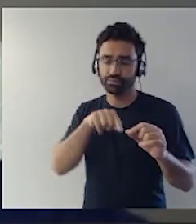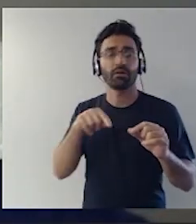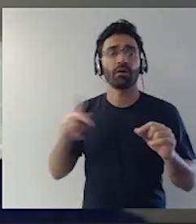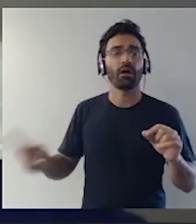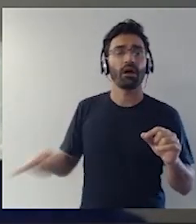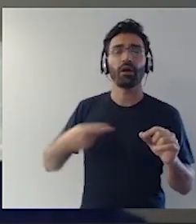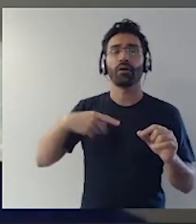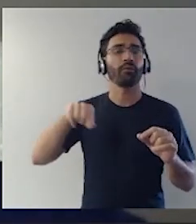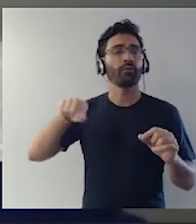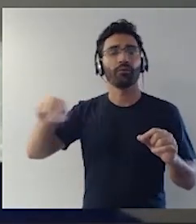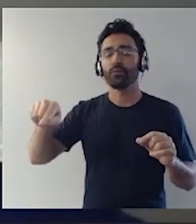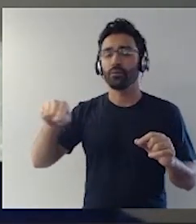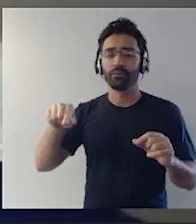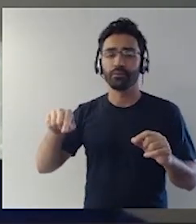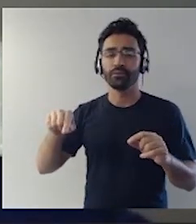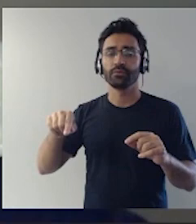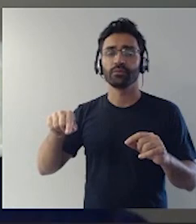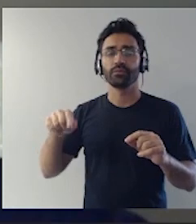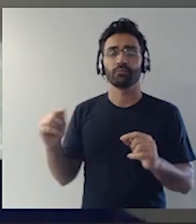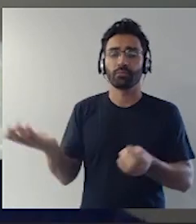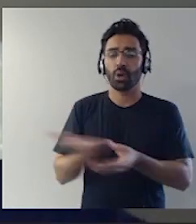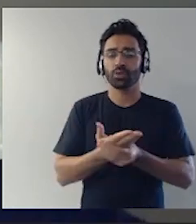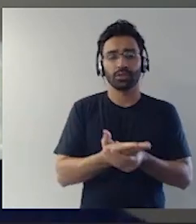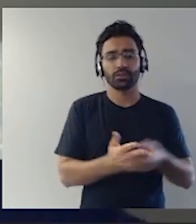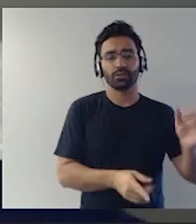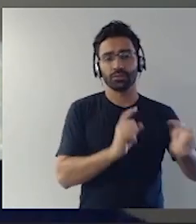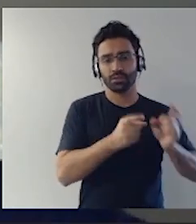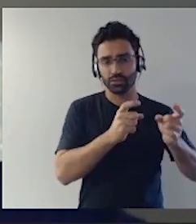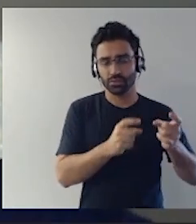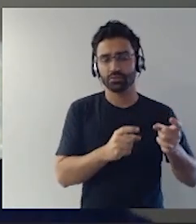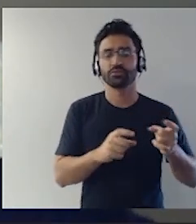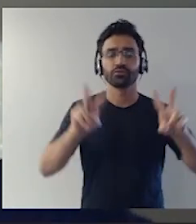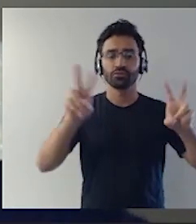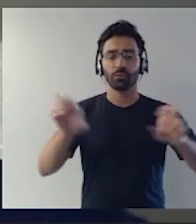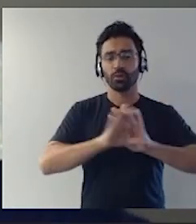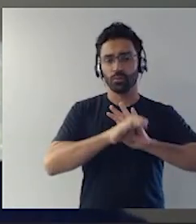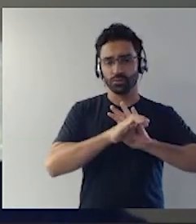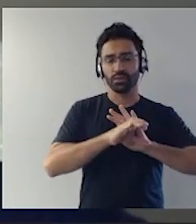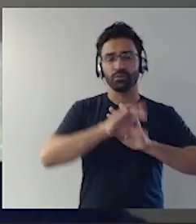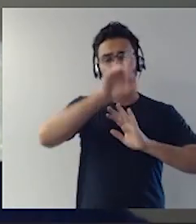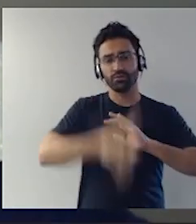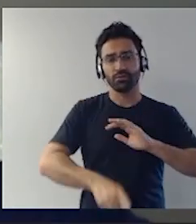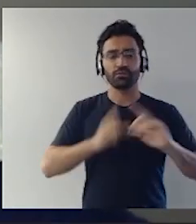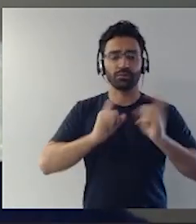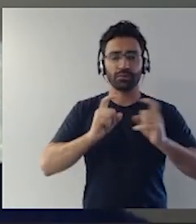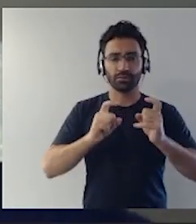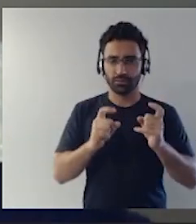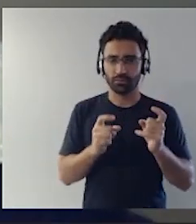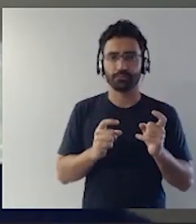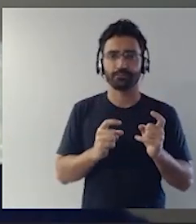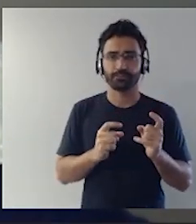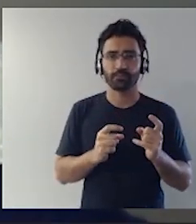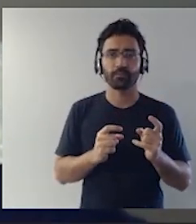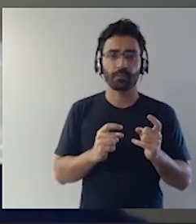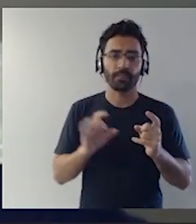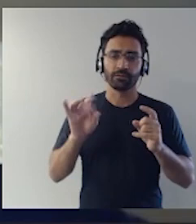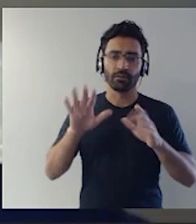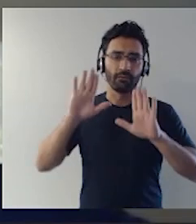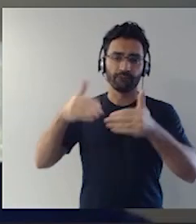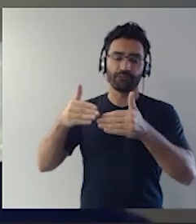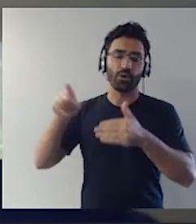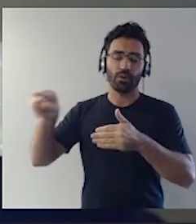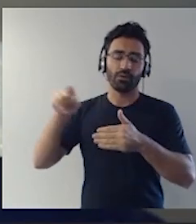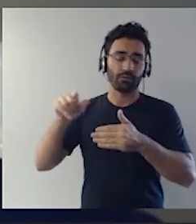com o conceito de sanção administrativa, com superação do conceito de um direito administrativo puramente estatutário, que